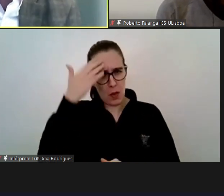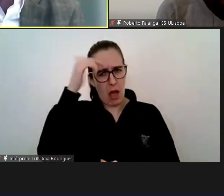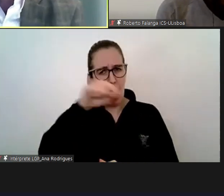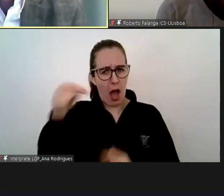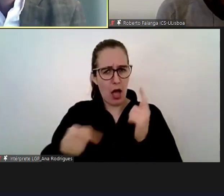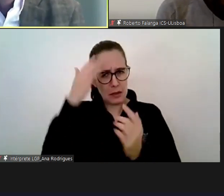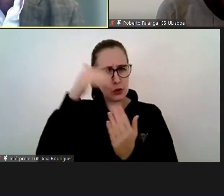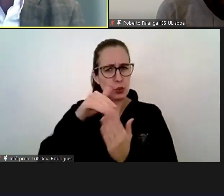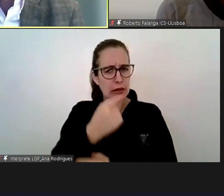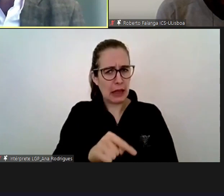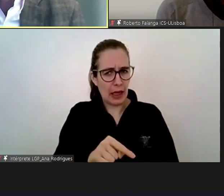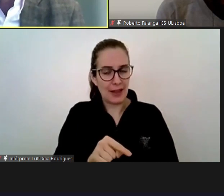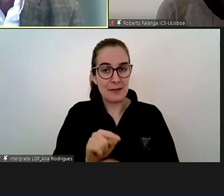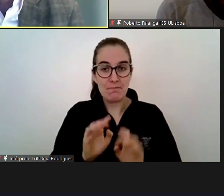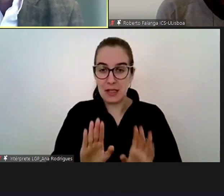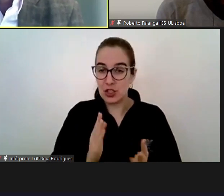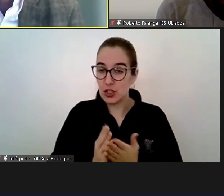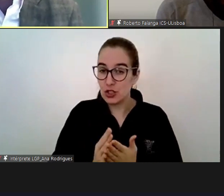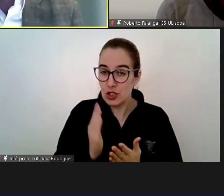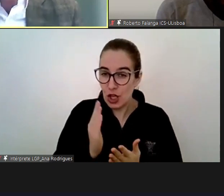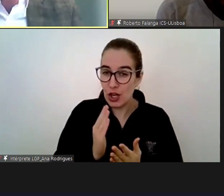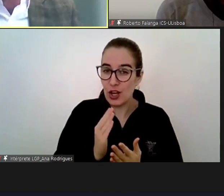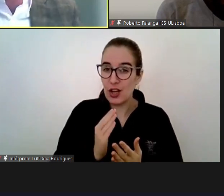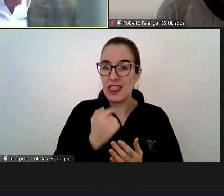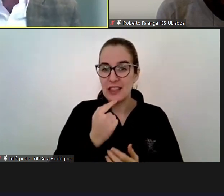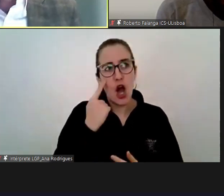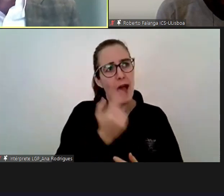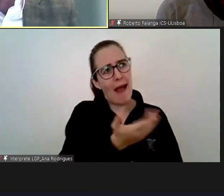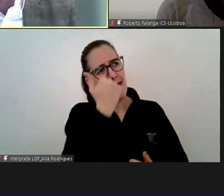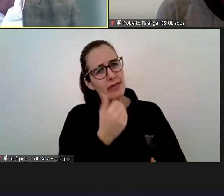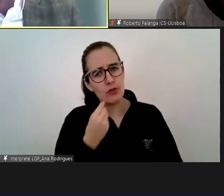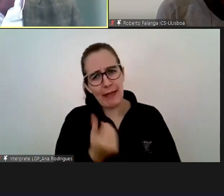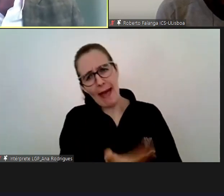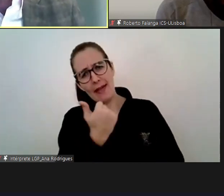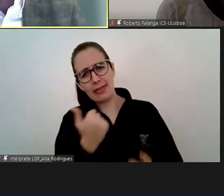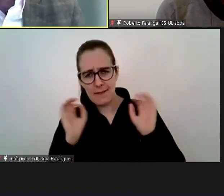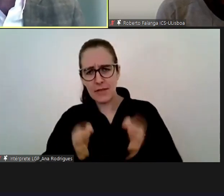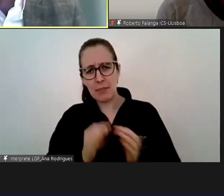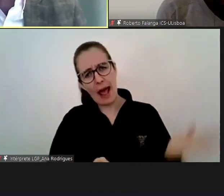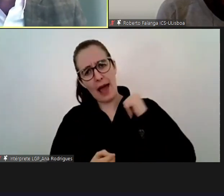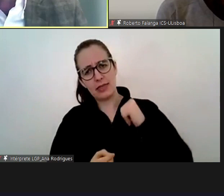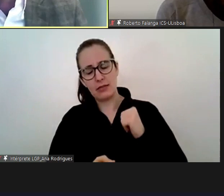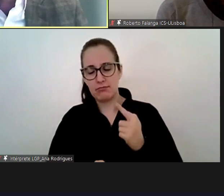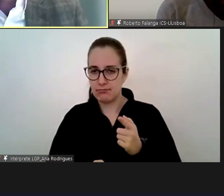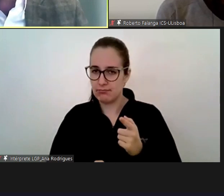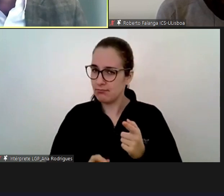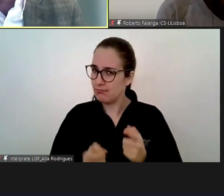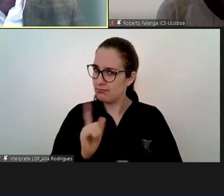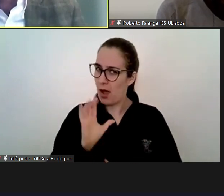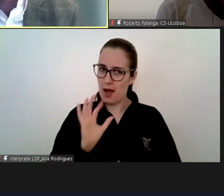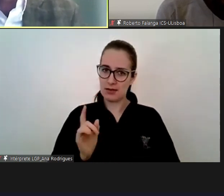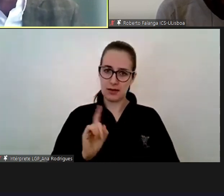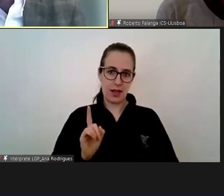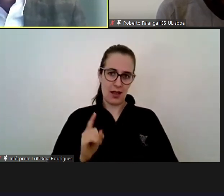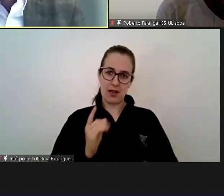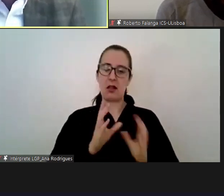se resume simplesmente a dizer aos jovens venham votar que isto ainda vale a pena. Quer dizer, isto já não se vai resolver com uma conversa mole, como